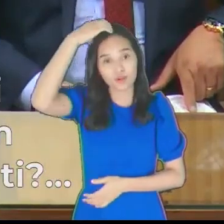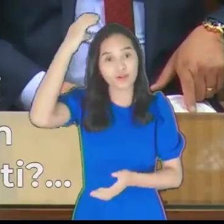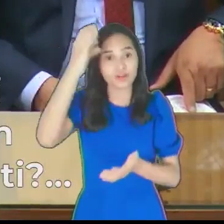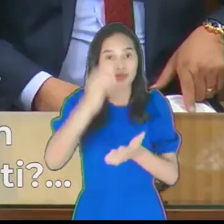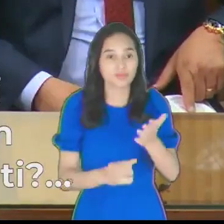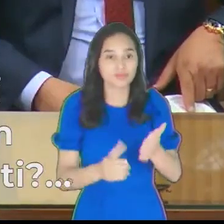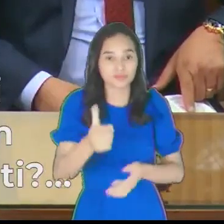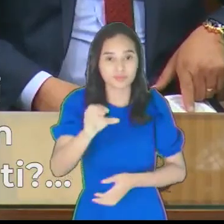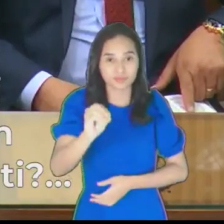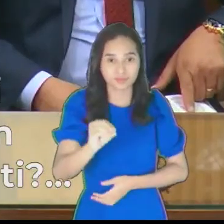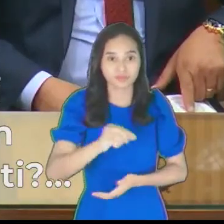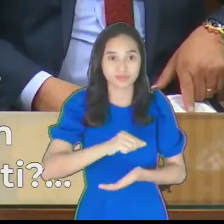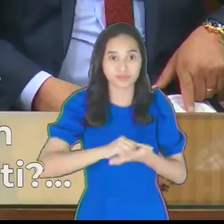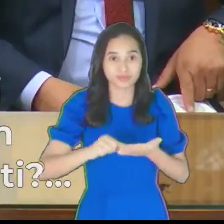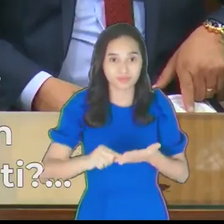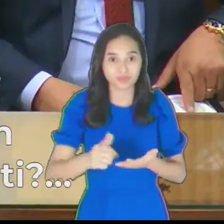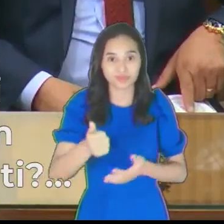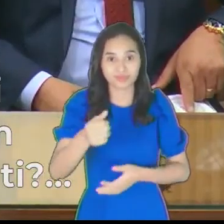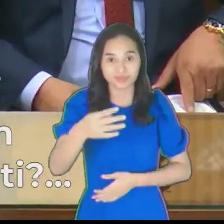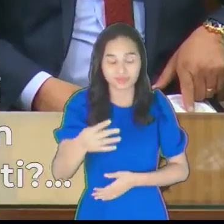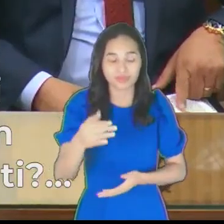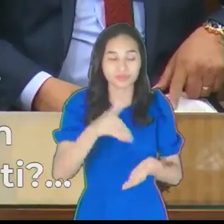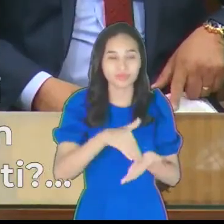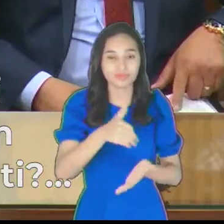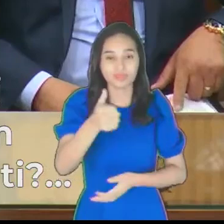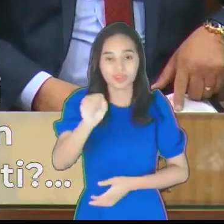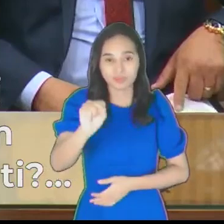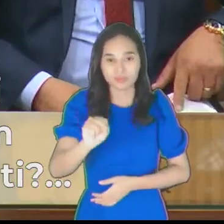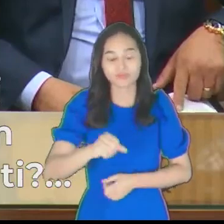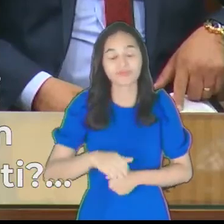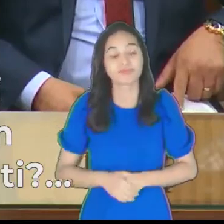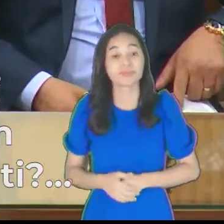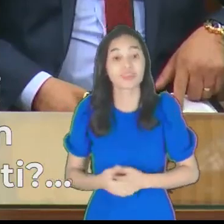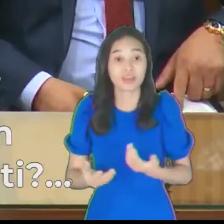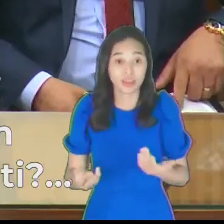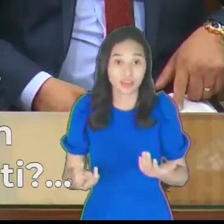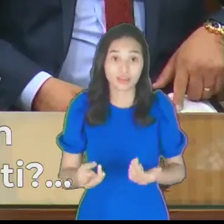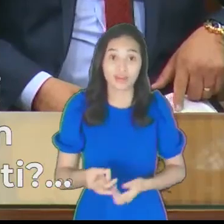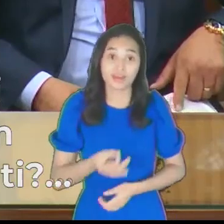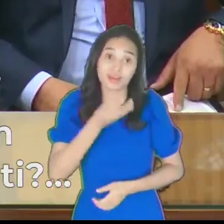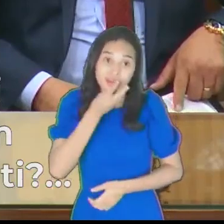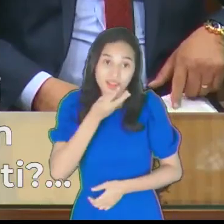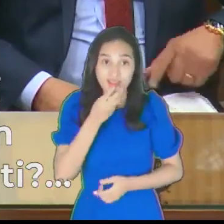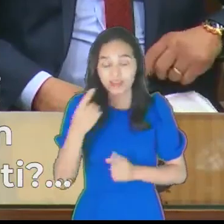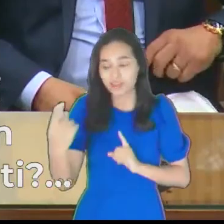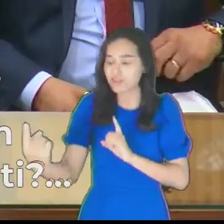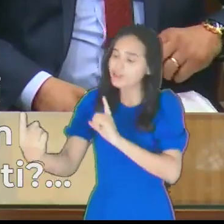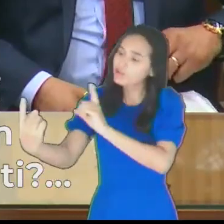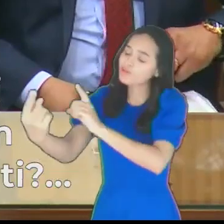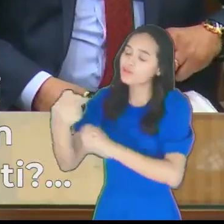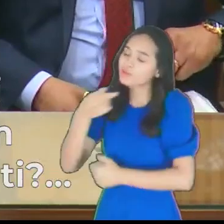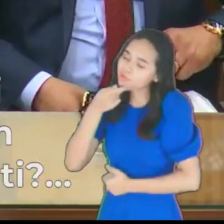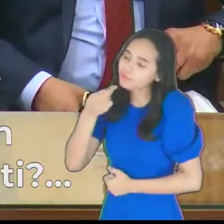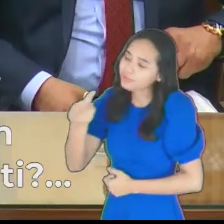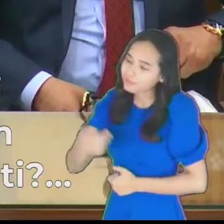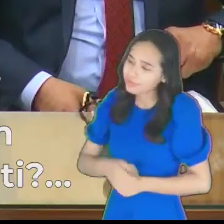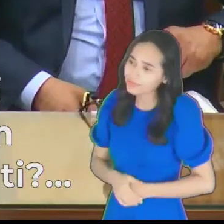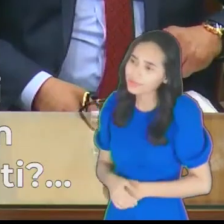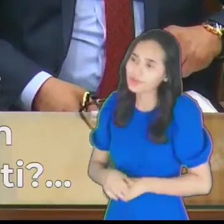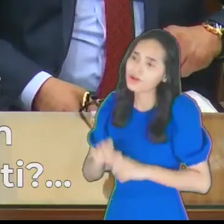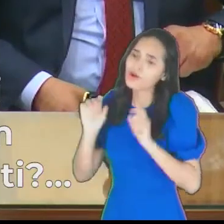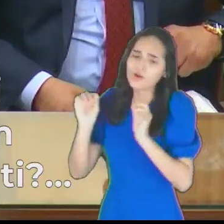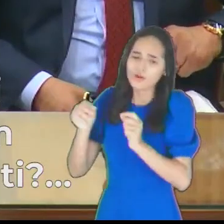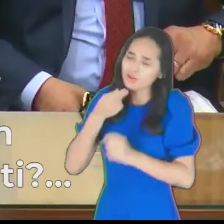a 18. Glória a Deus. Então o profeta Isaías veio ao rei Ezequias e lhe disse: que disseram